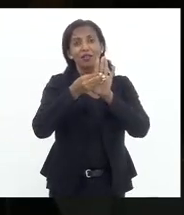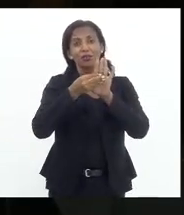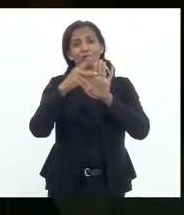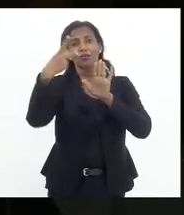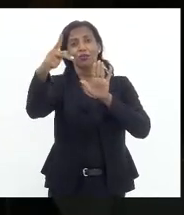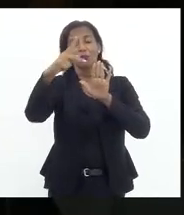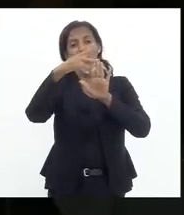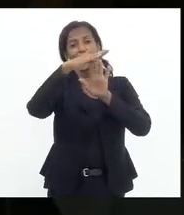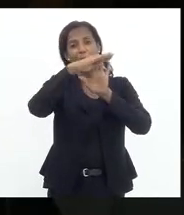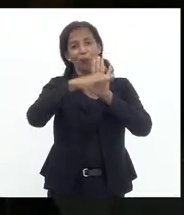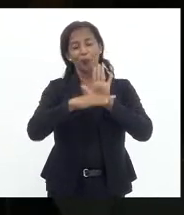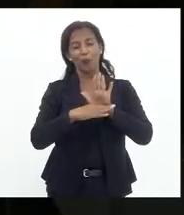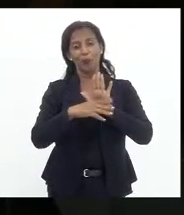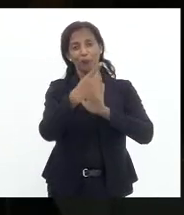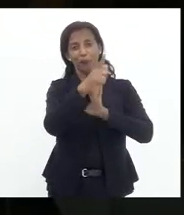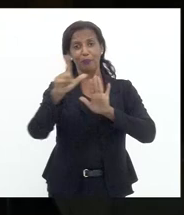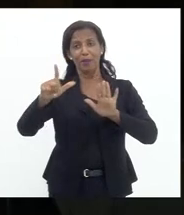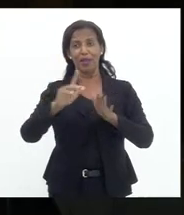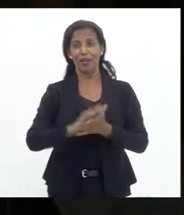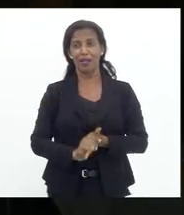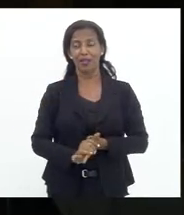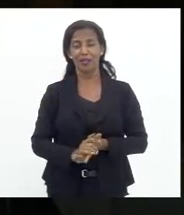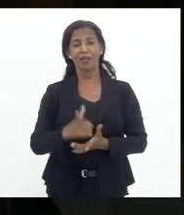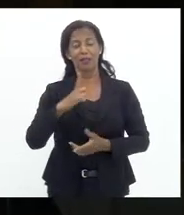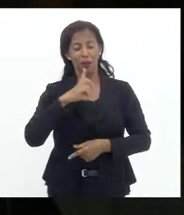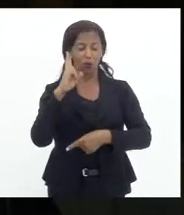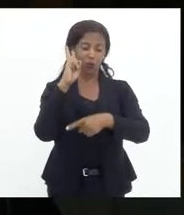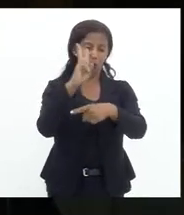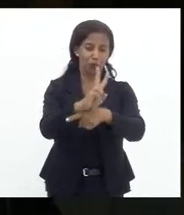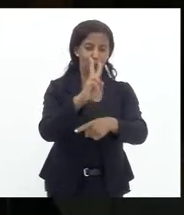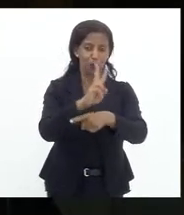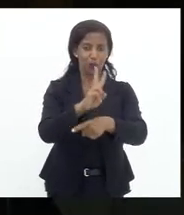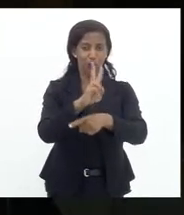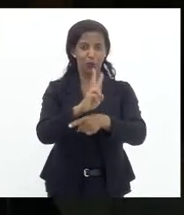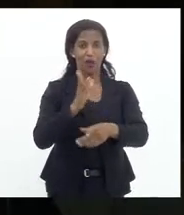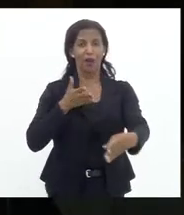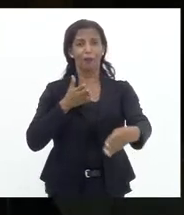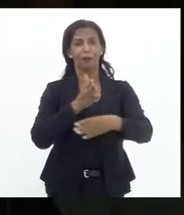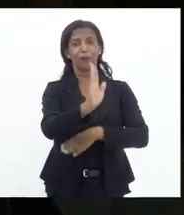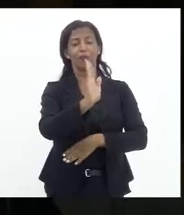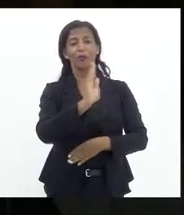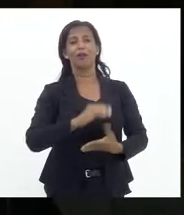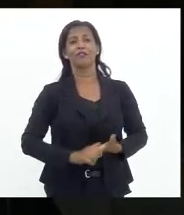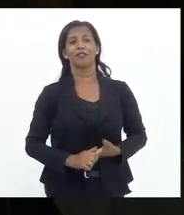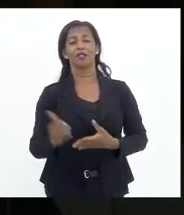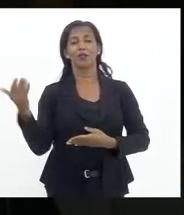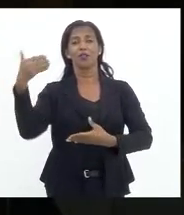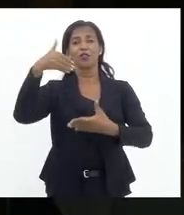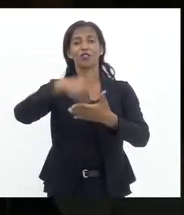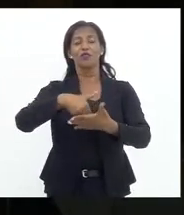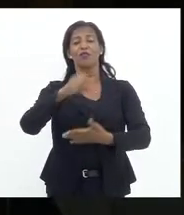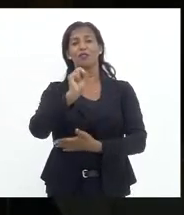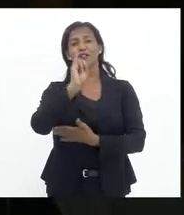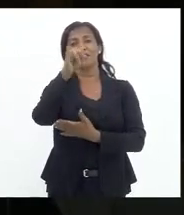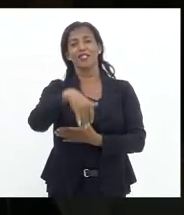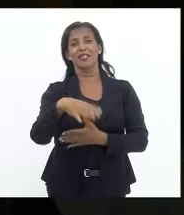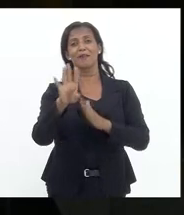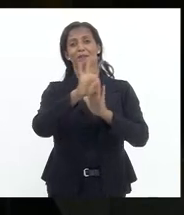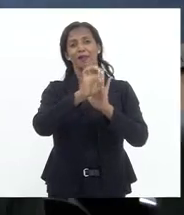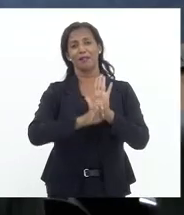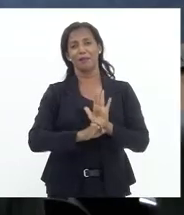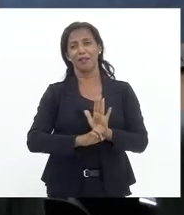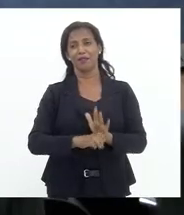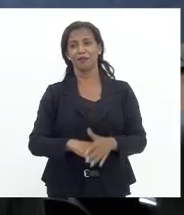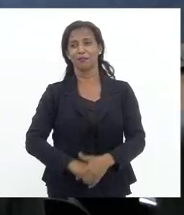Excelência. Então, eu defendo a aprovação e o voto sim pela emenda, senhor